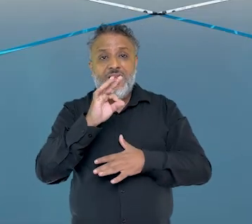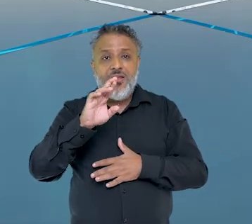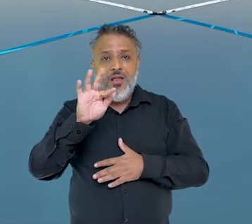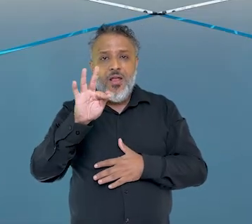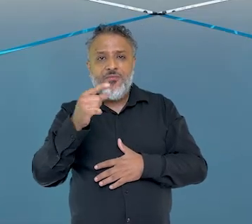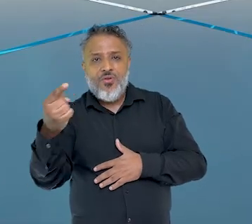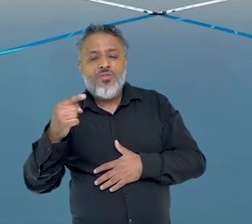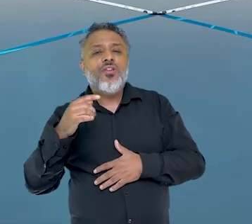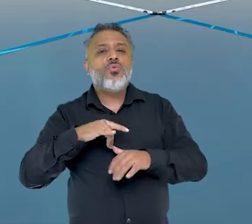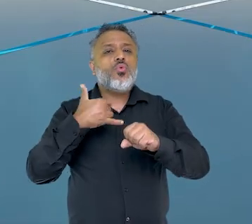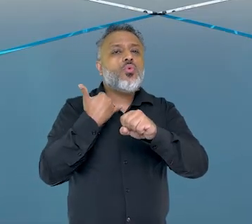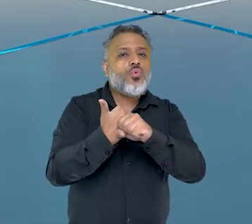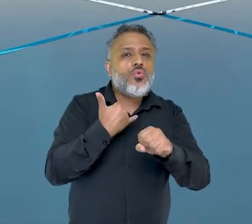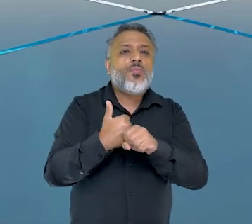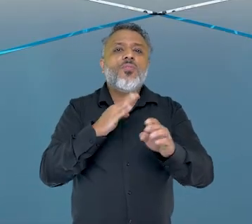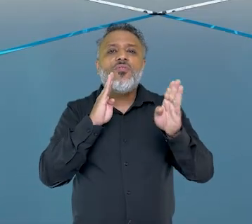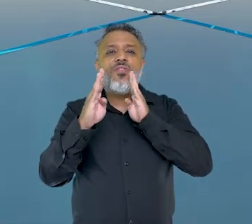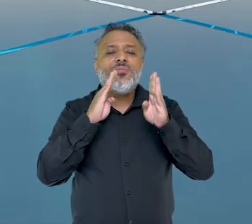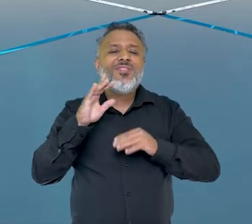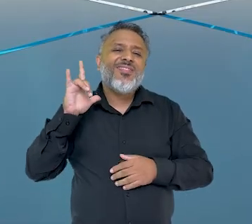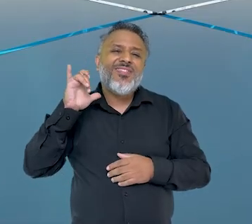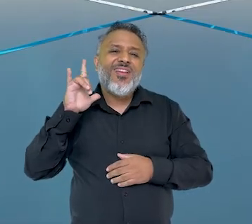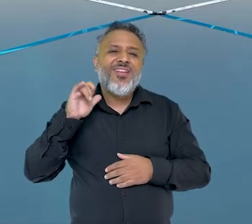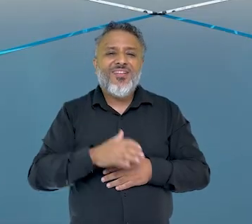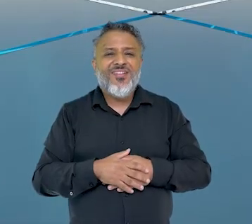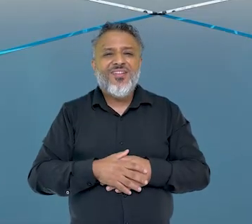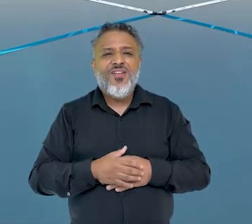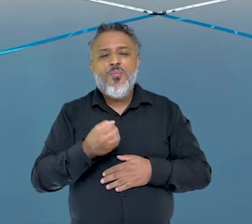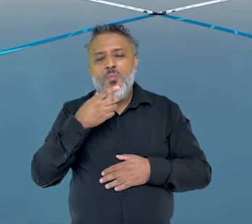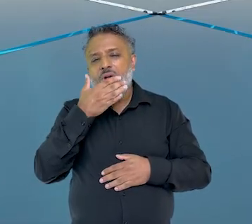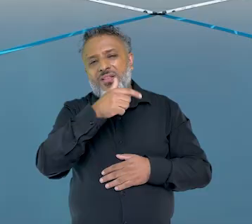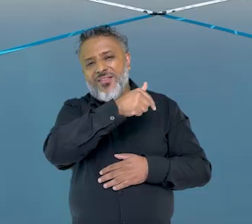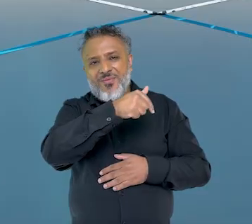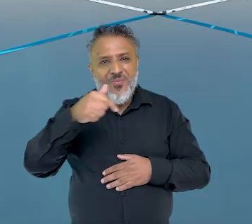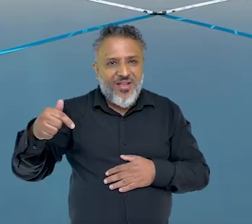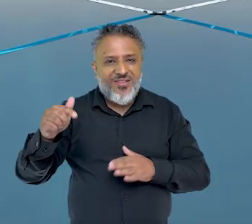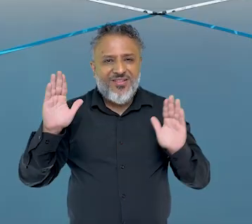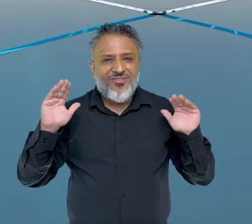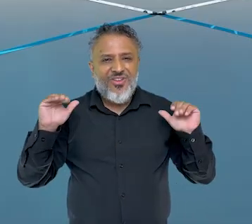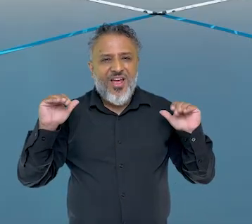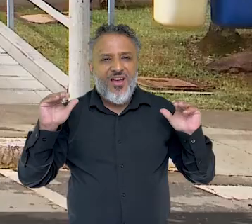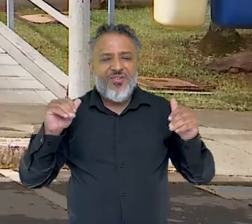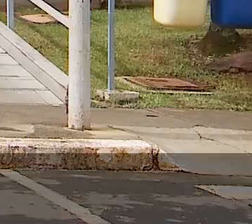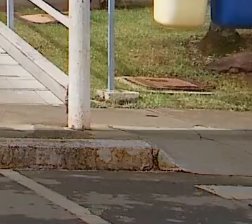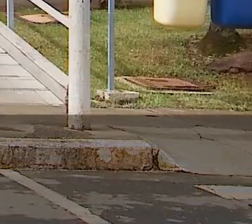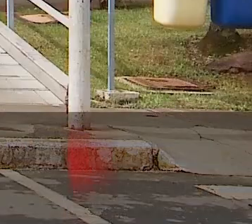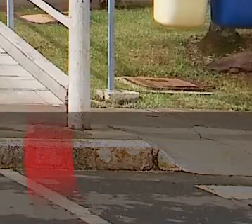no YouTube, no Facebook e no Instagram. Uma boa semana e tchau!